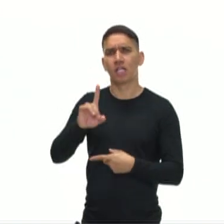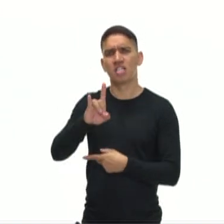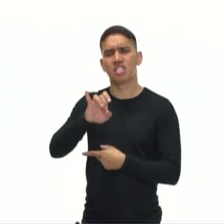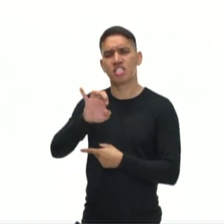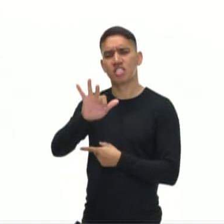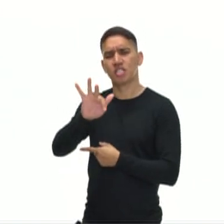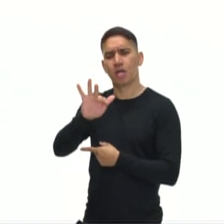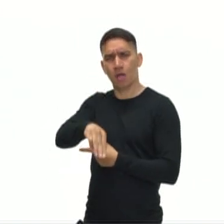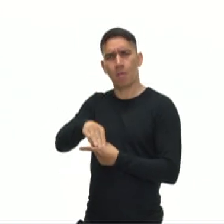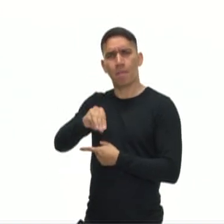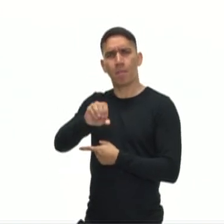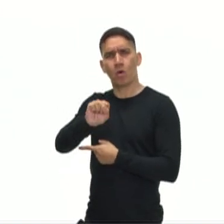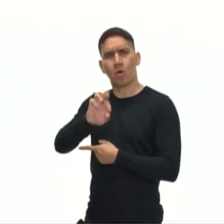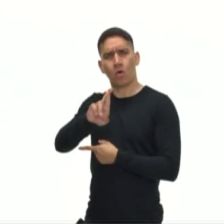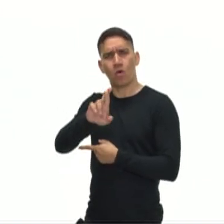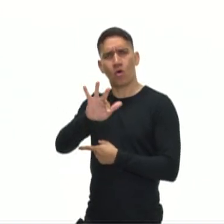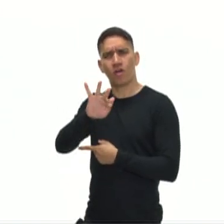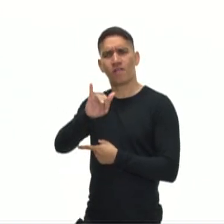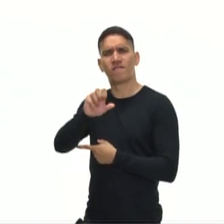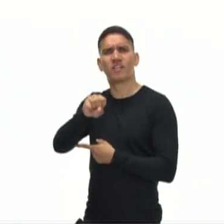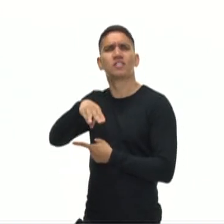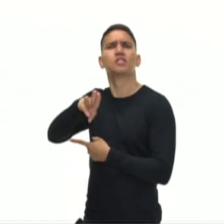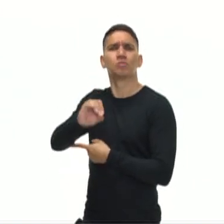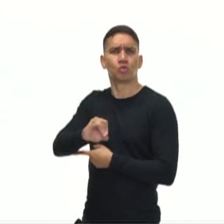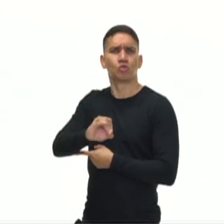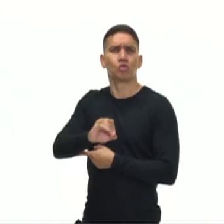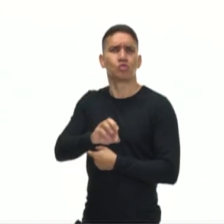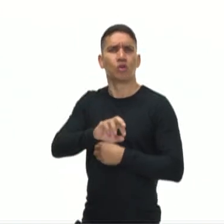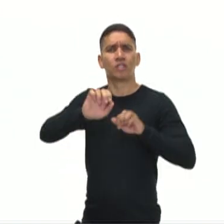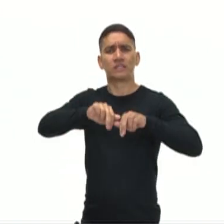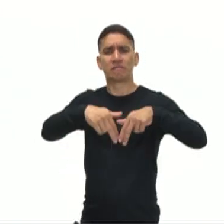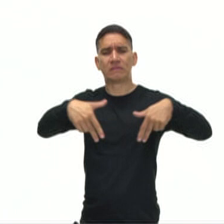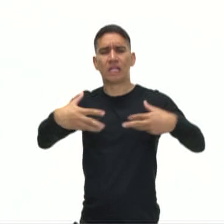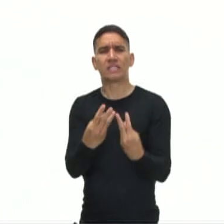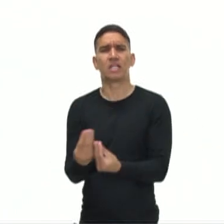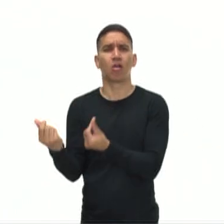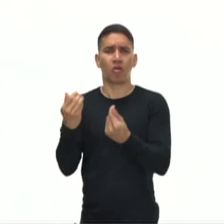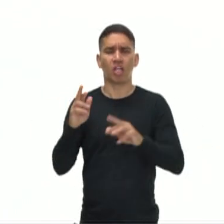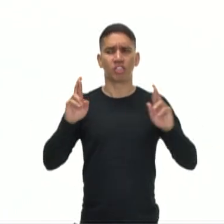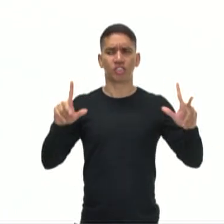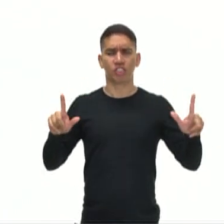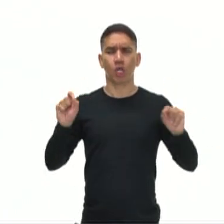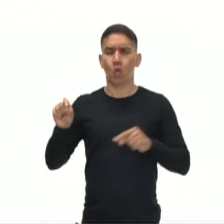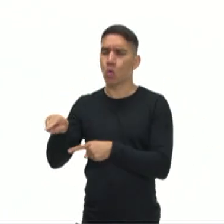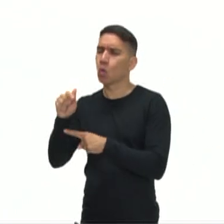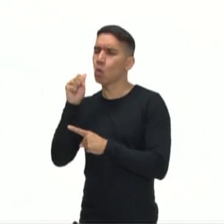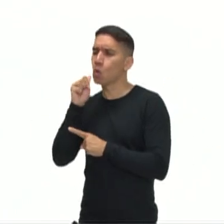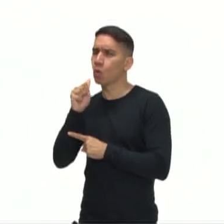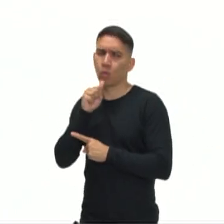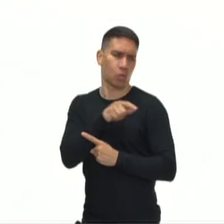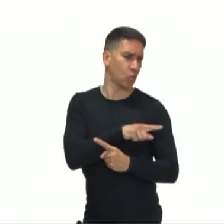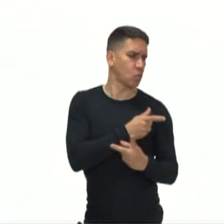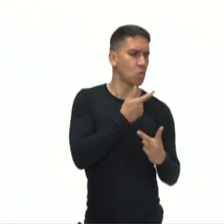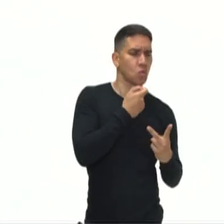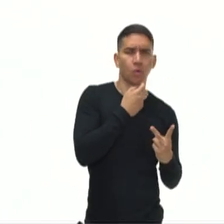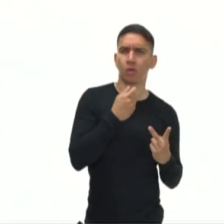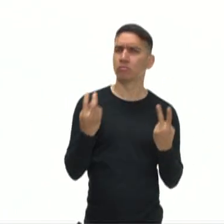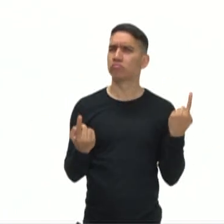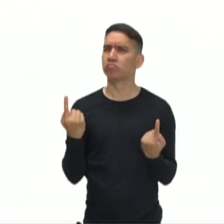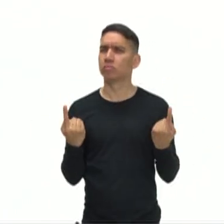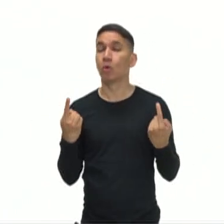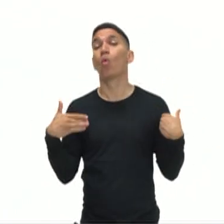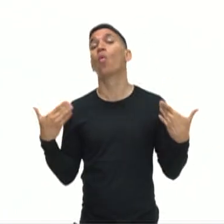ou seja, há diferenças que são visíveis entre sexos femininos e masculinos. A partir de